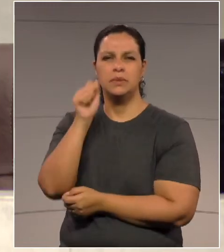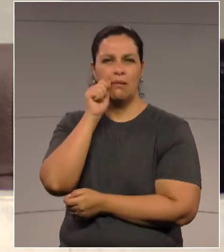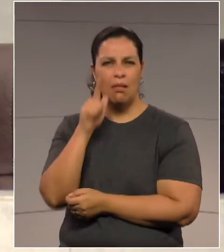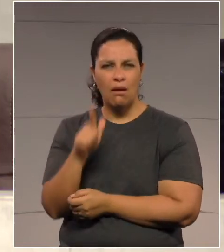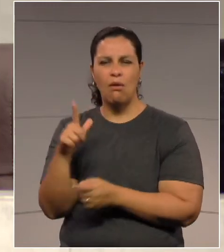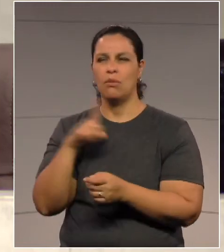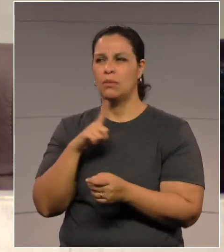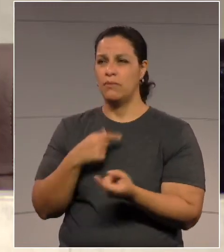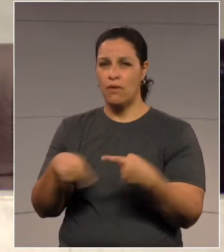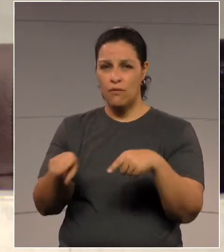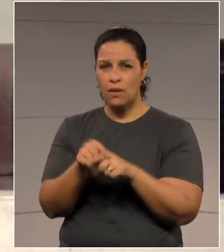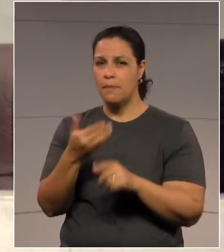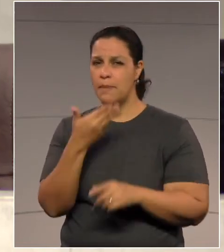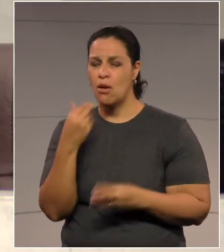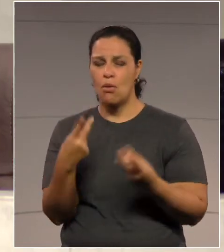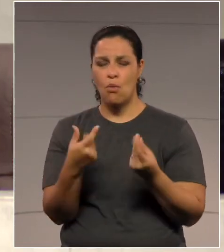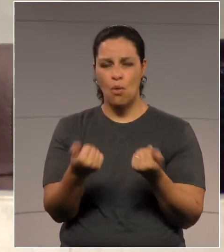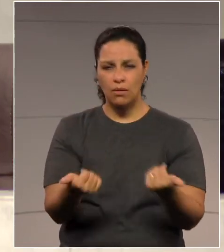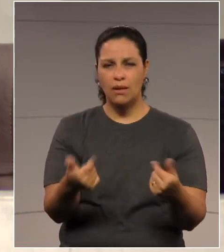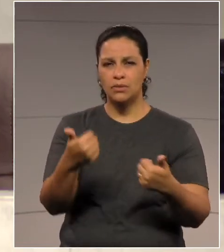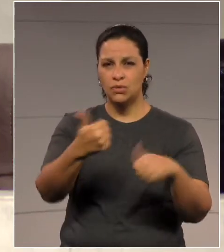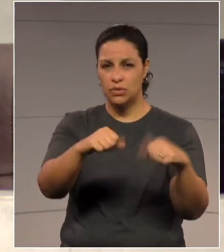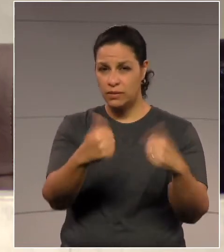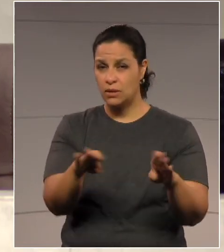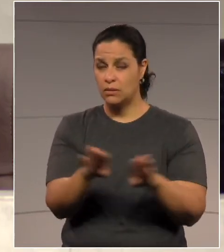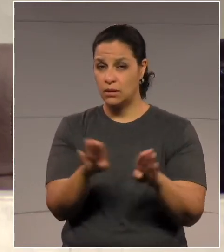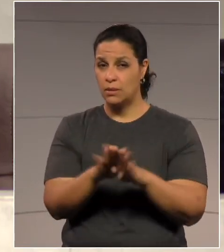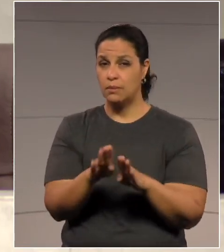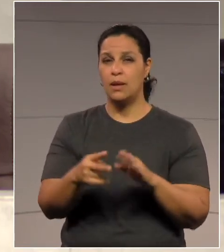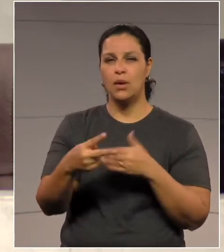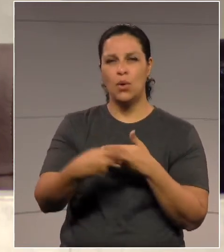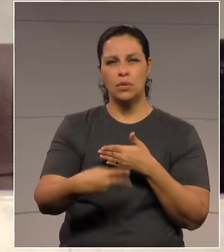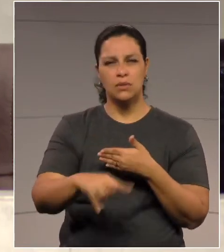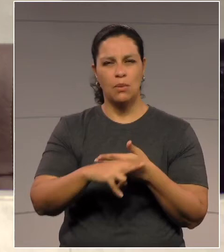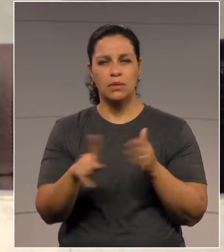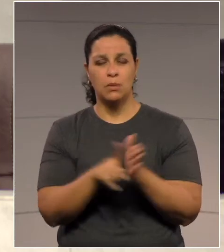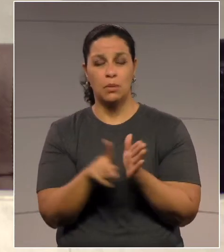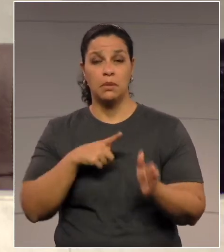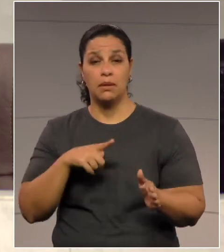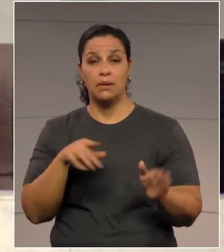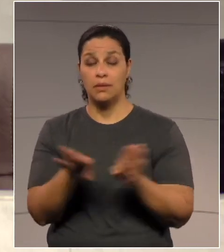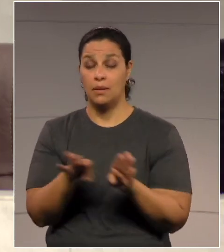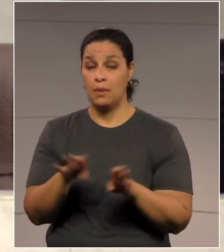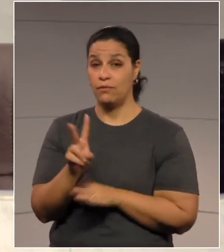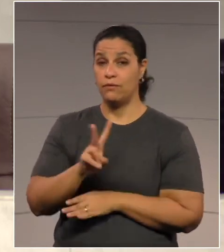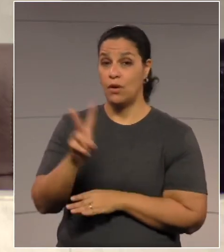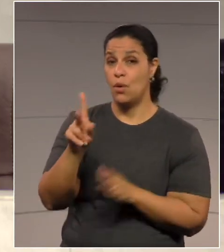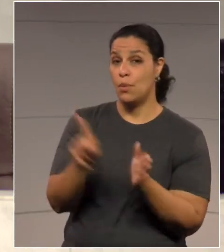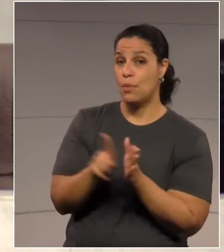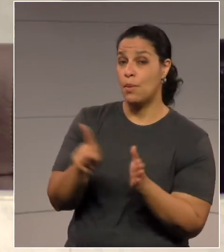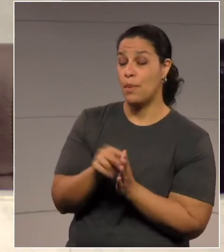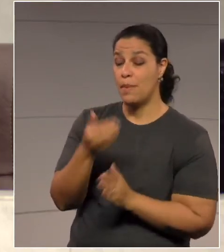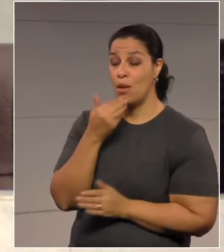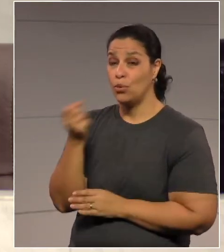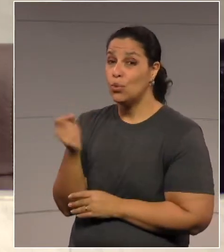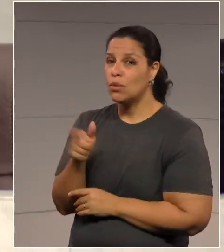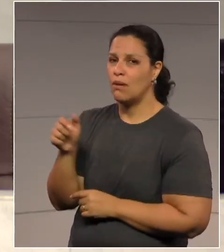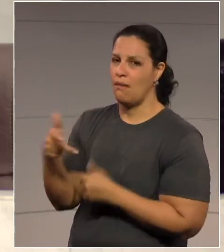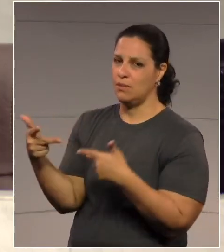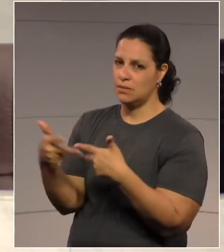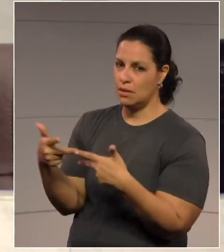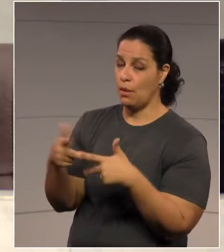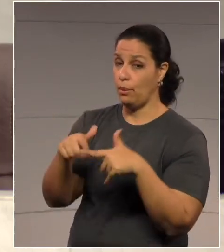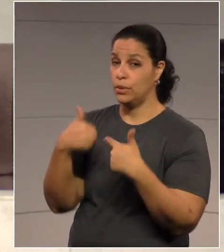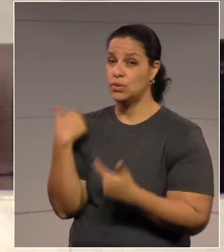vão estar melhorando a sua avaliação e, consequentemente, capturando parte da valorização da Sanepar.